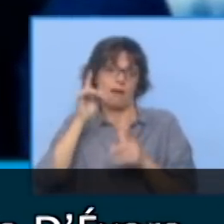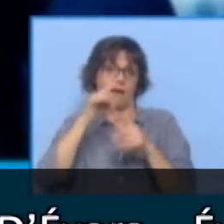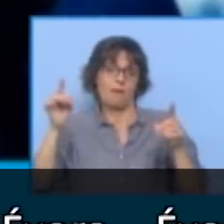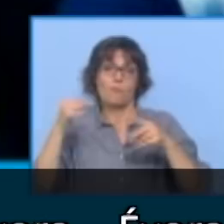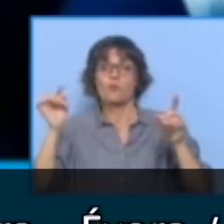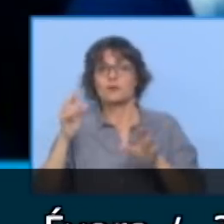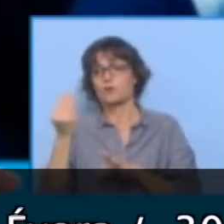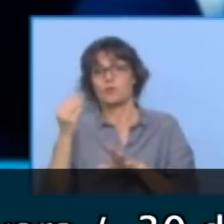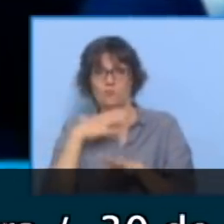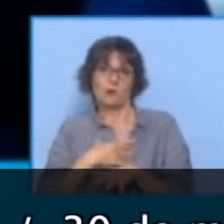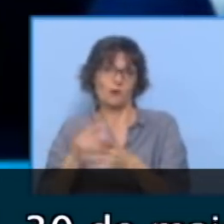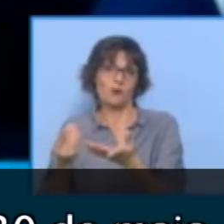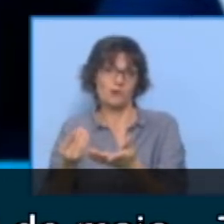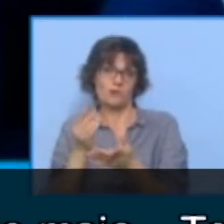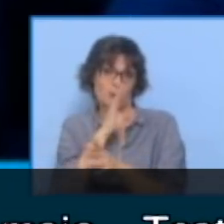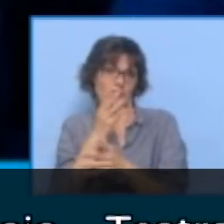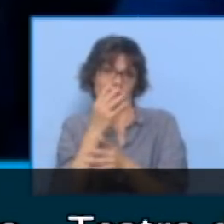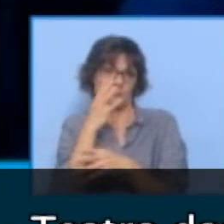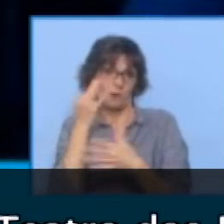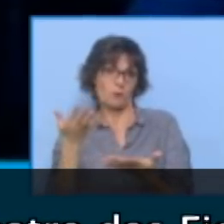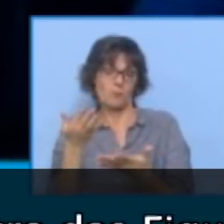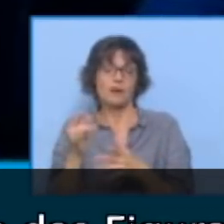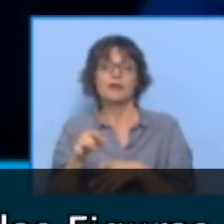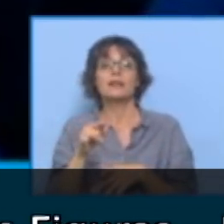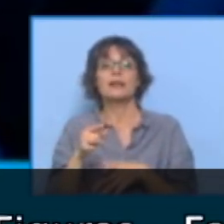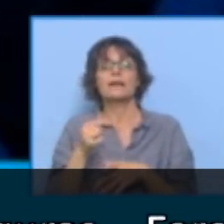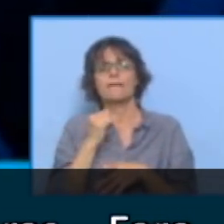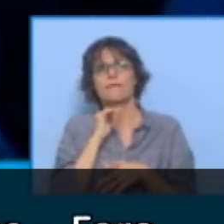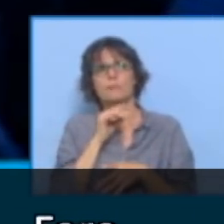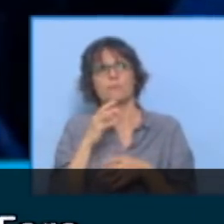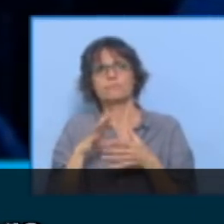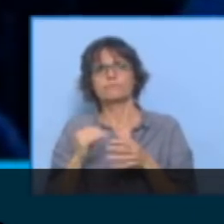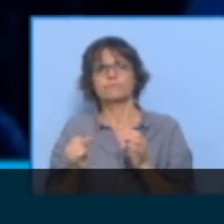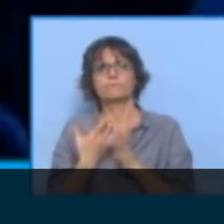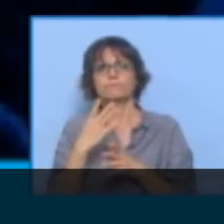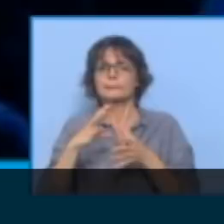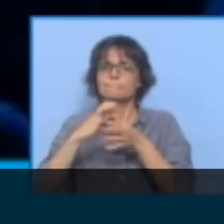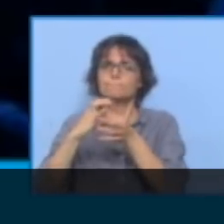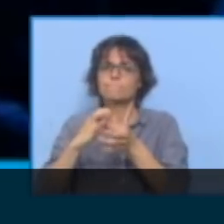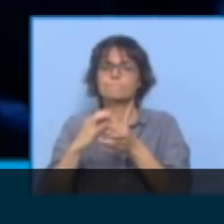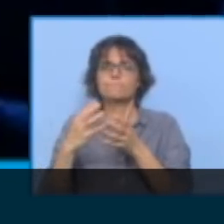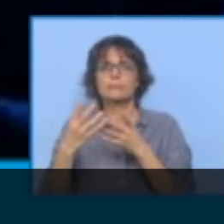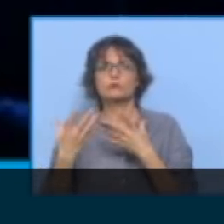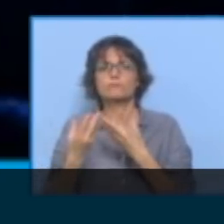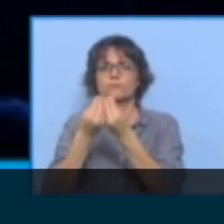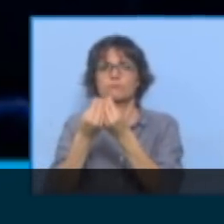E fazem mesmo esta experiência de procurar também criar estes laços de comunhão uns com os outros e com